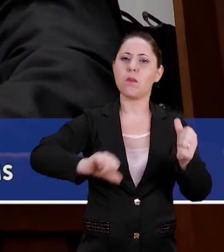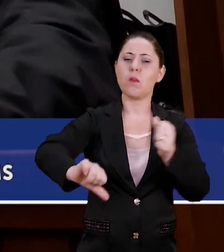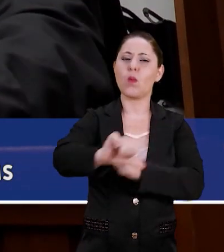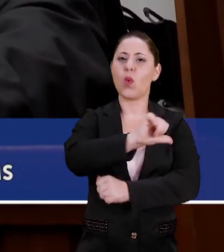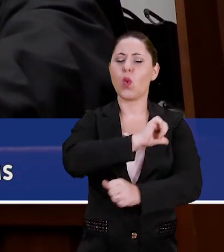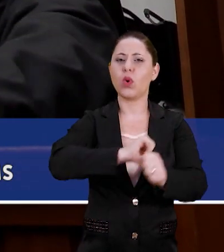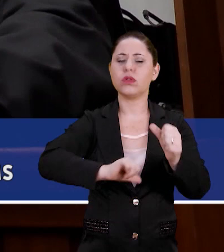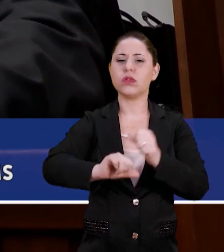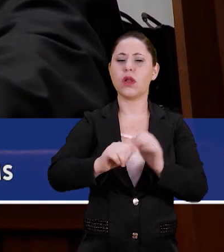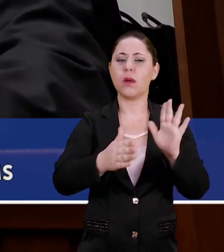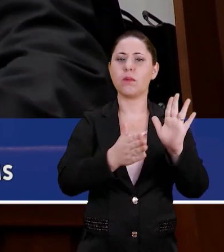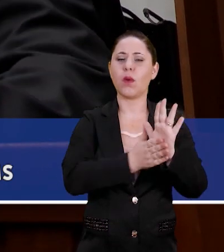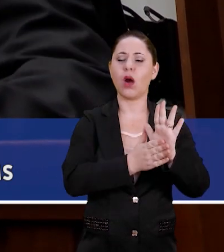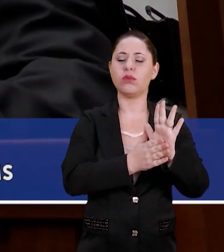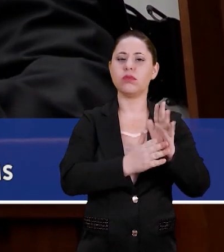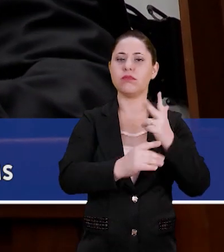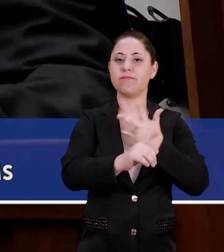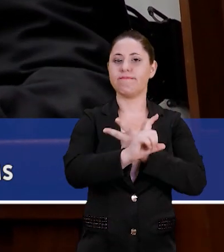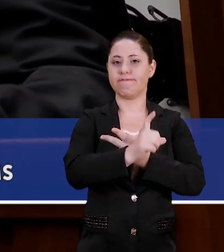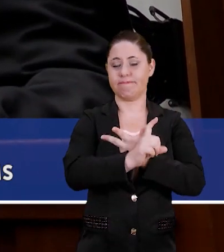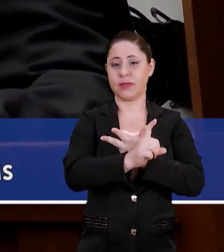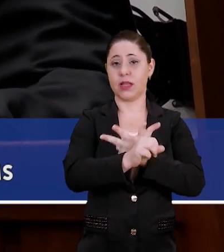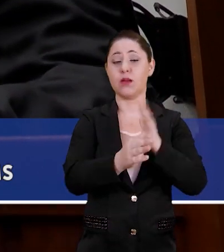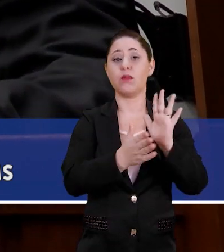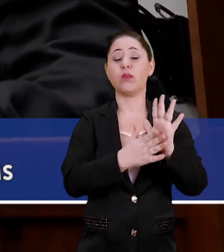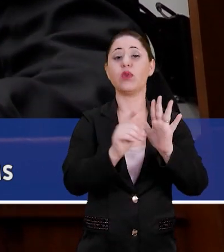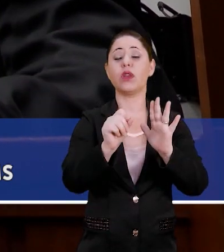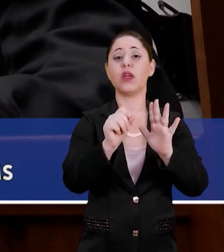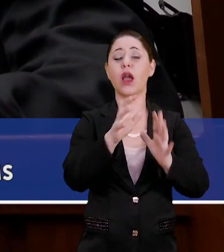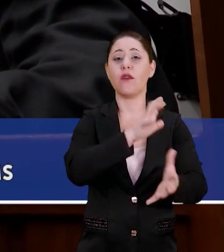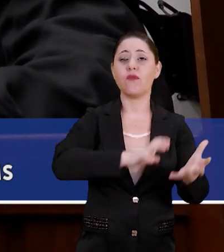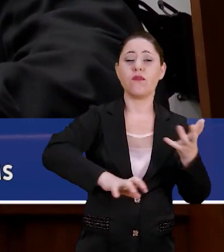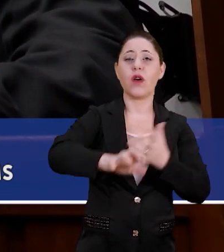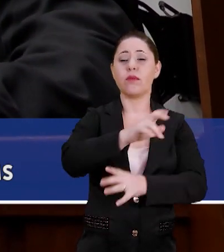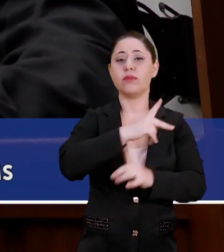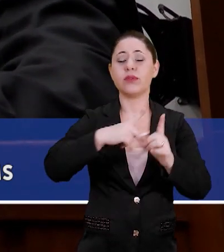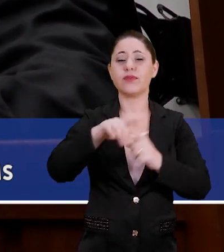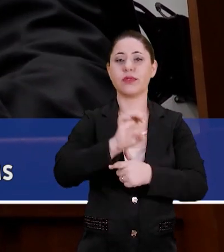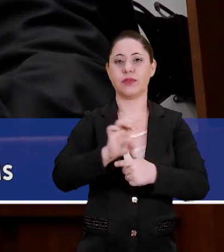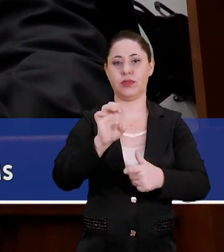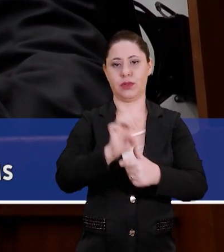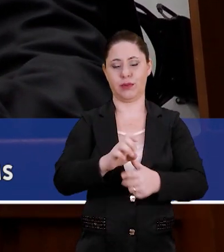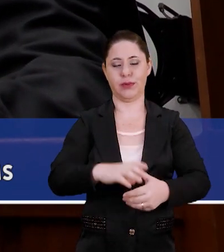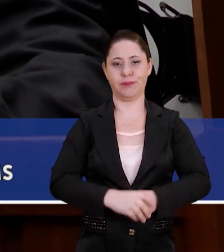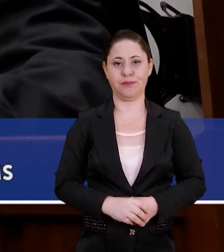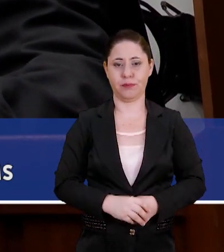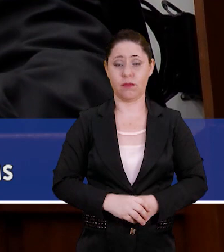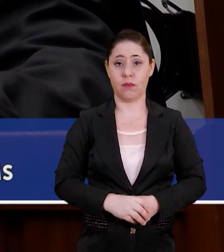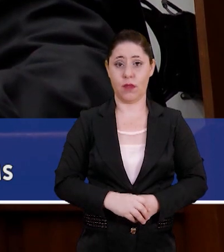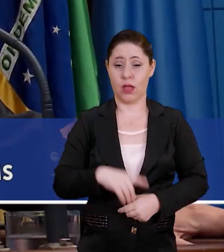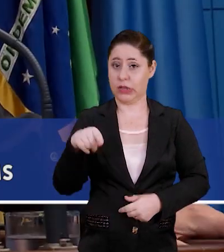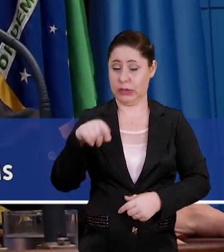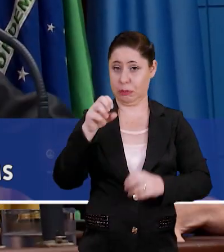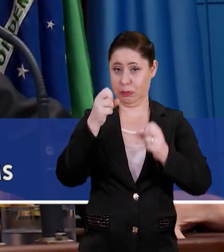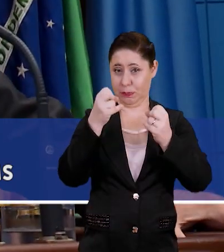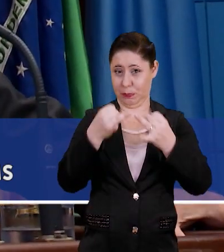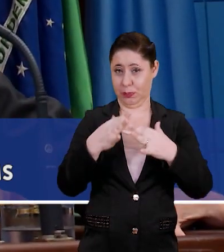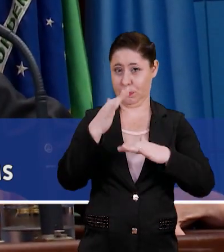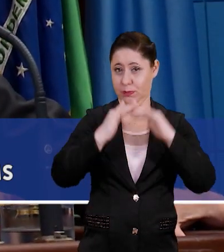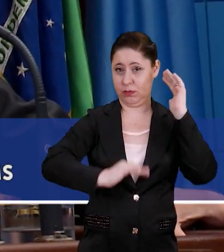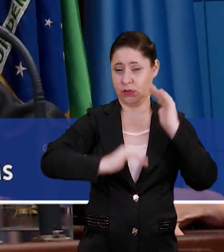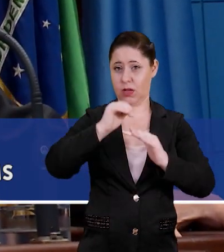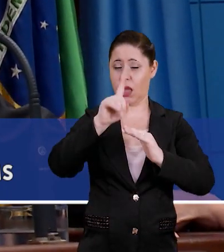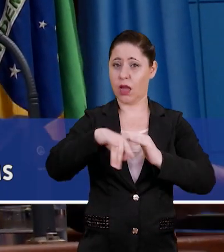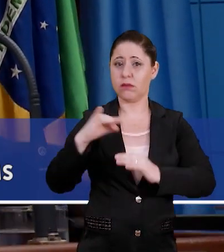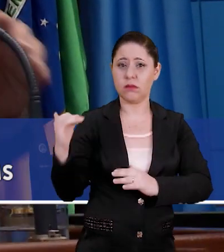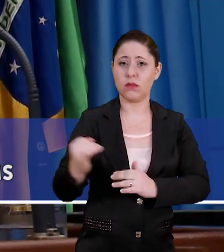emenda constitucional de autoria do Poder Executivo, que propõe a reforma da Previdência Estadual. Segundo o